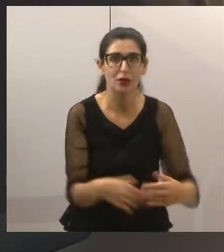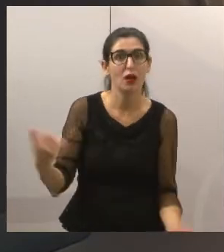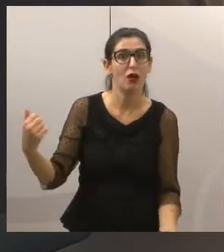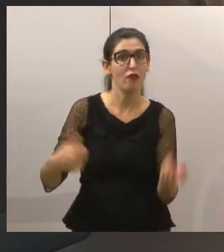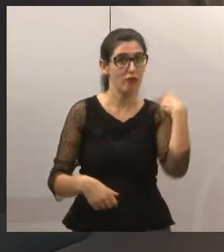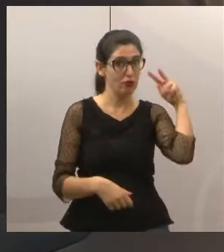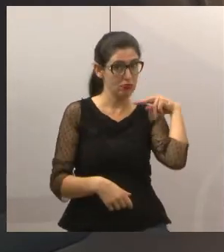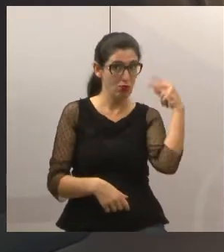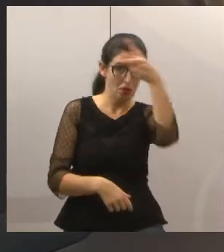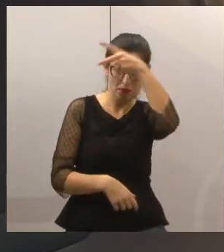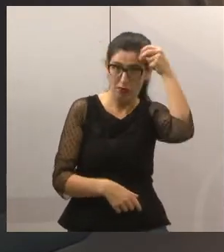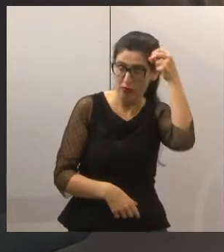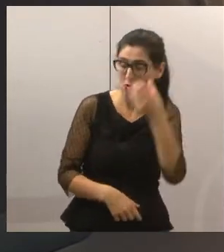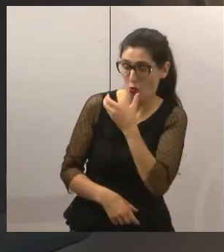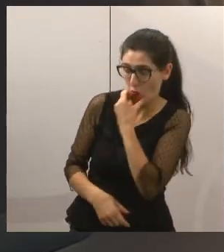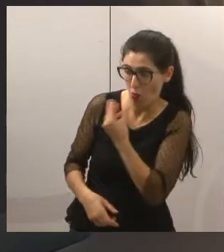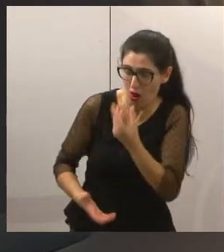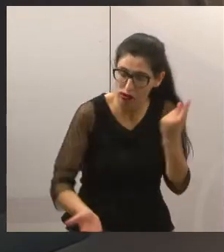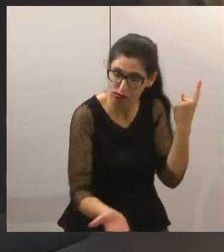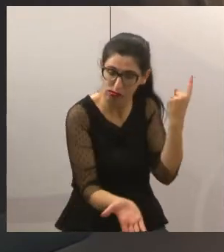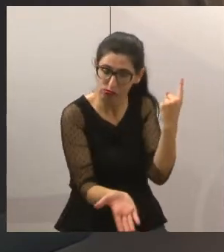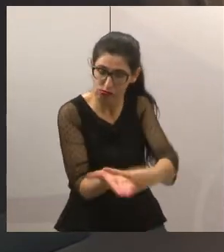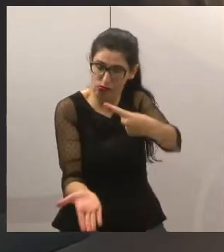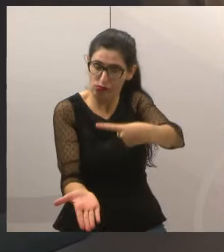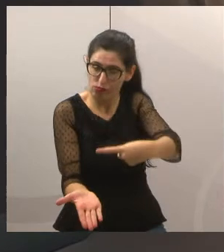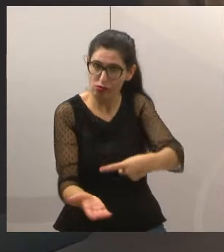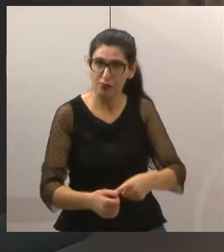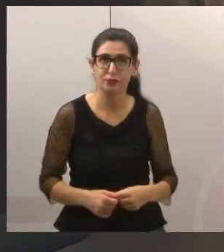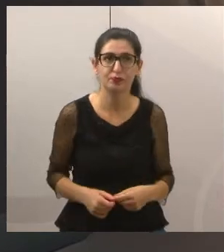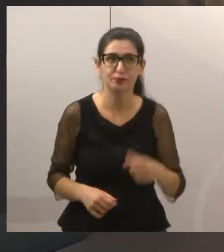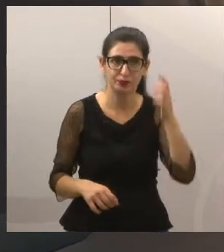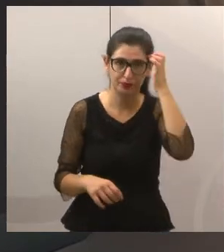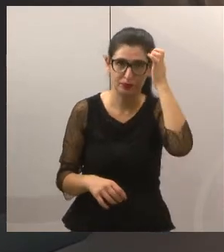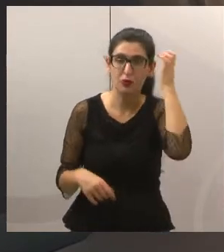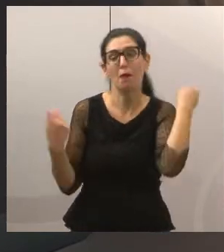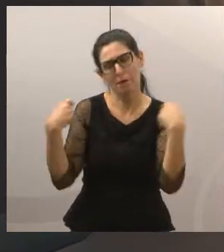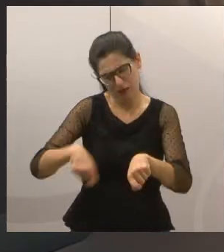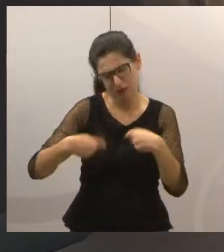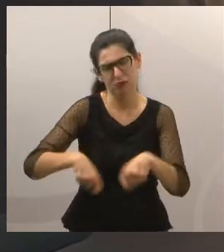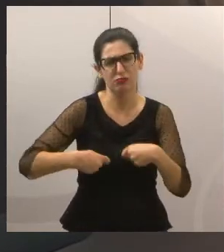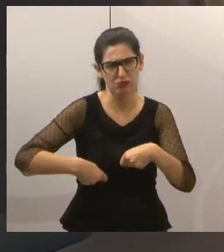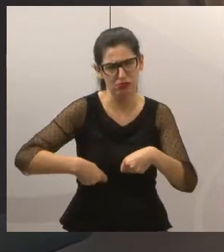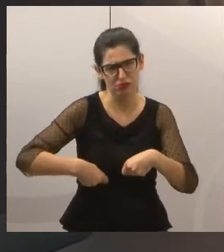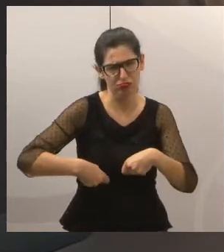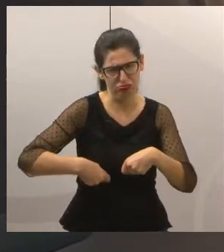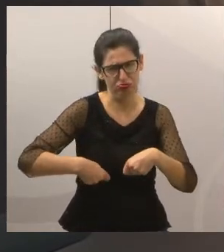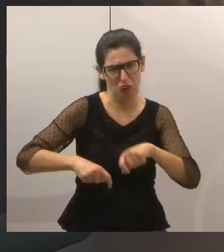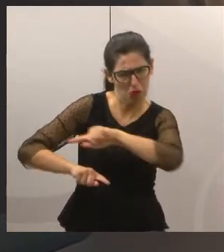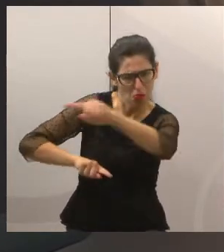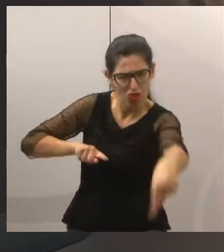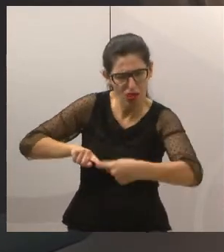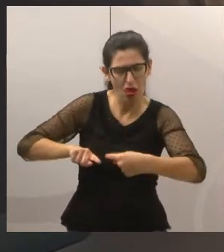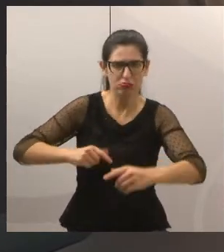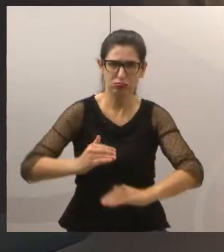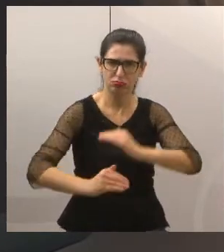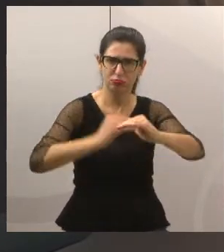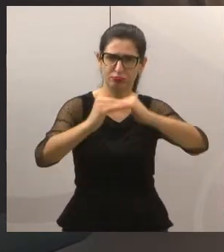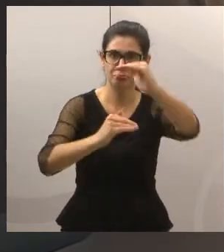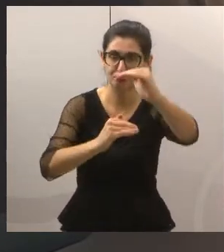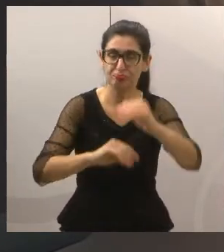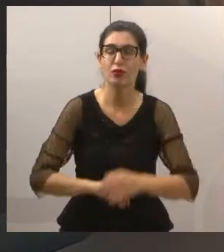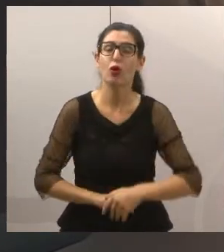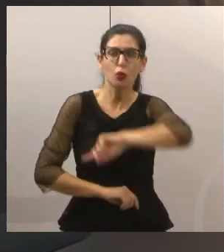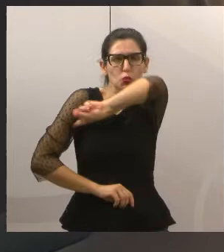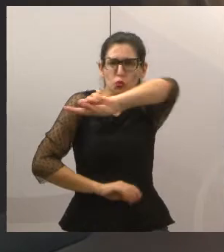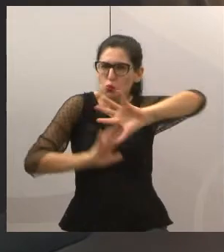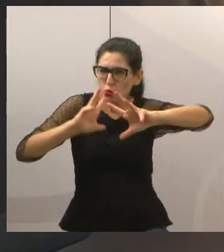vereadores, nós não vamos conseguir construir uma cidade, a melhor cidade de Jacareí. Com essas palavras minhas, toda a cidade de